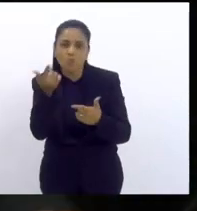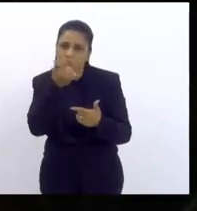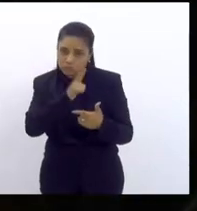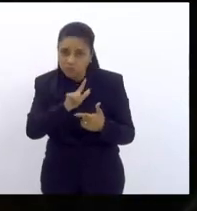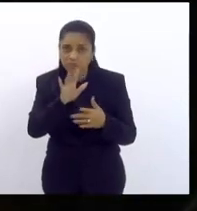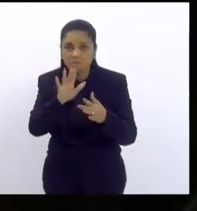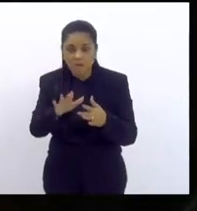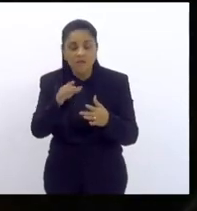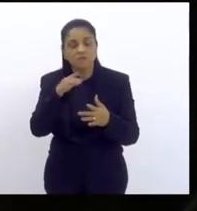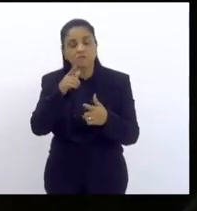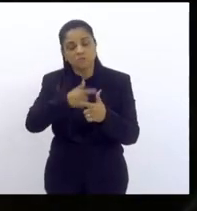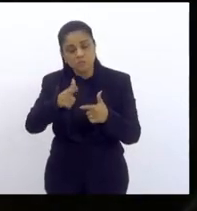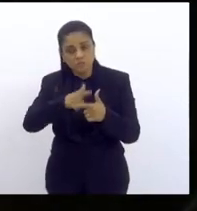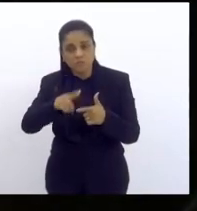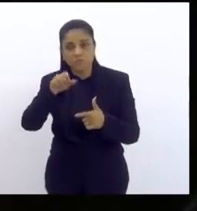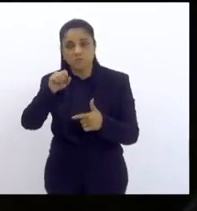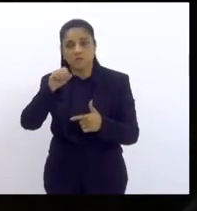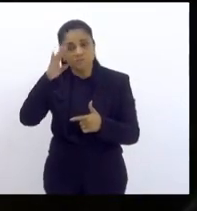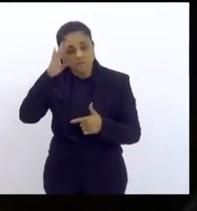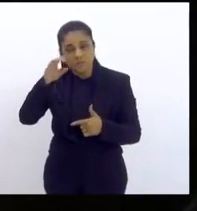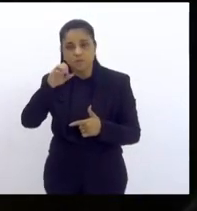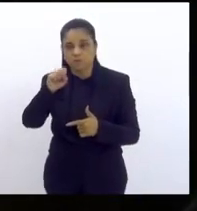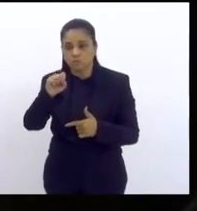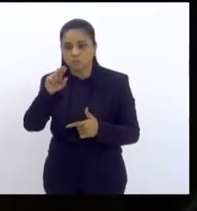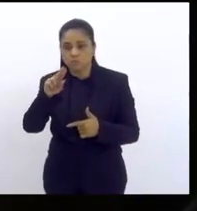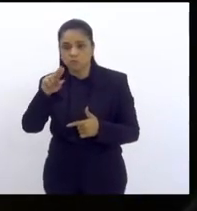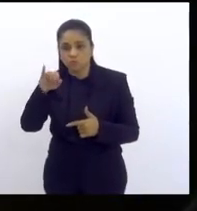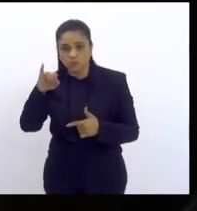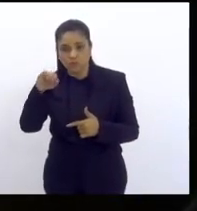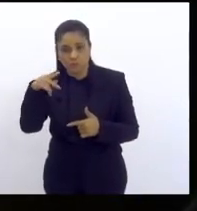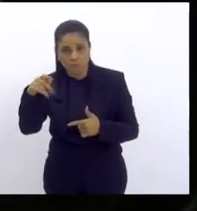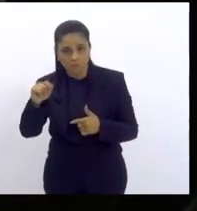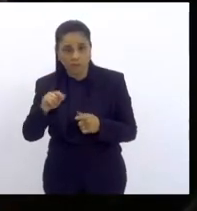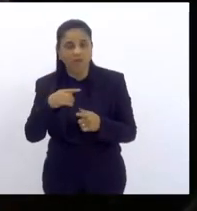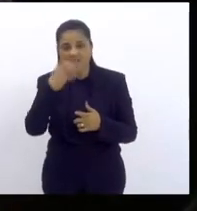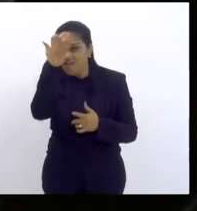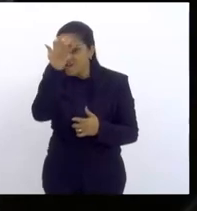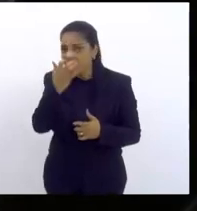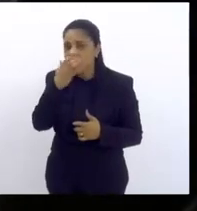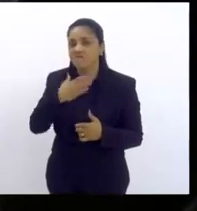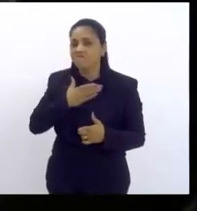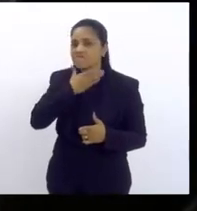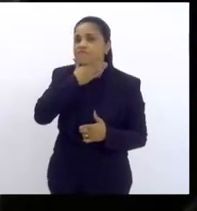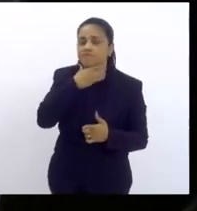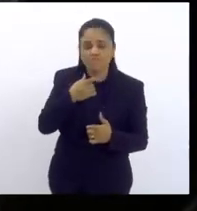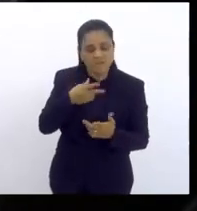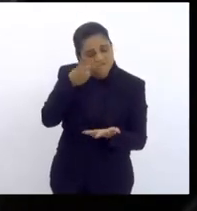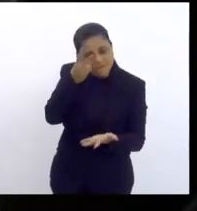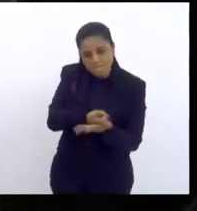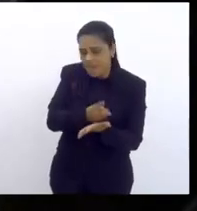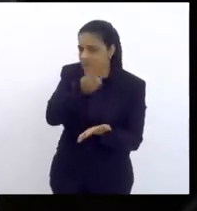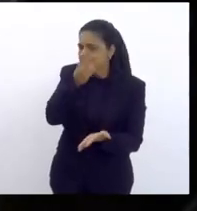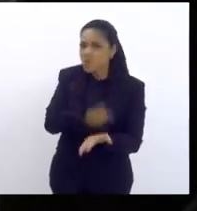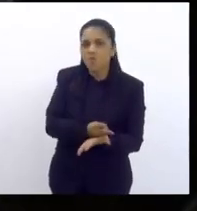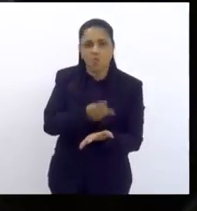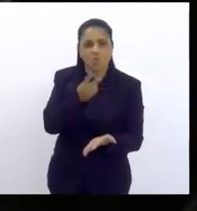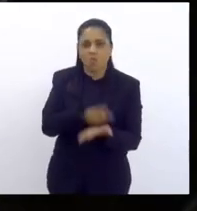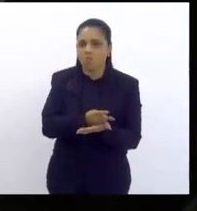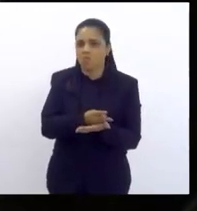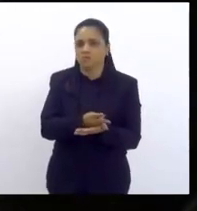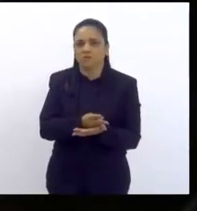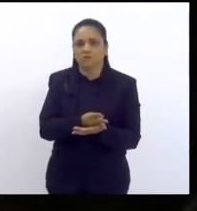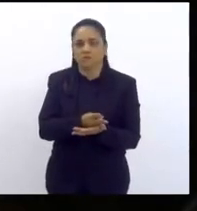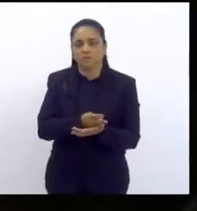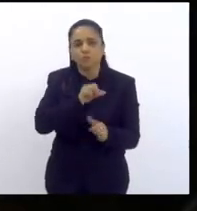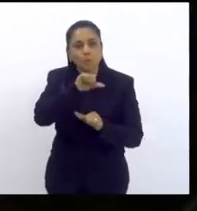da Marcelo como a gente já conversou muitas vezes já deve ficar da Isabel é um problema gravíssimo parece que não sai do lugar Então por